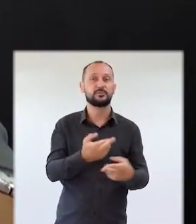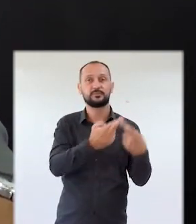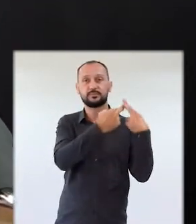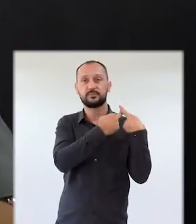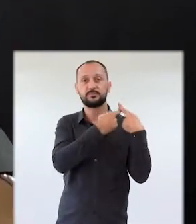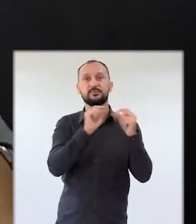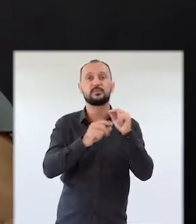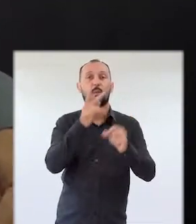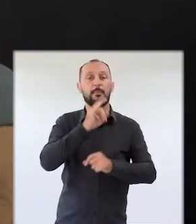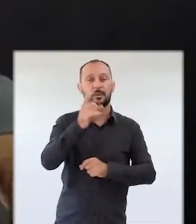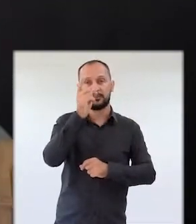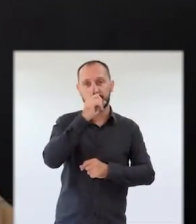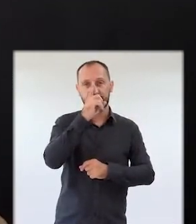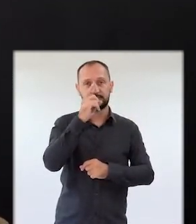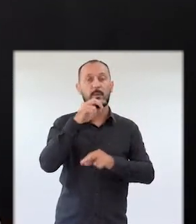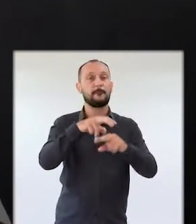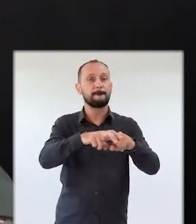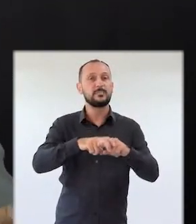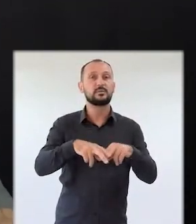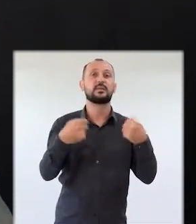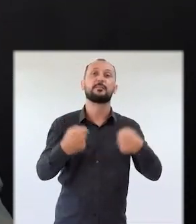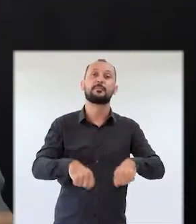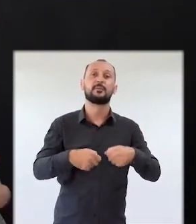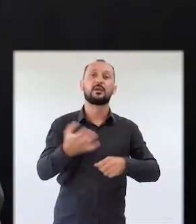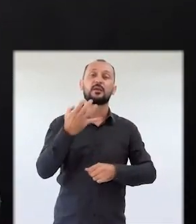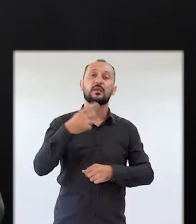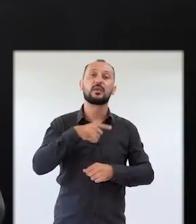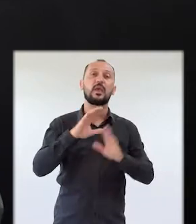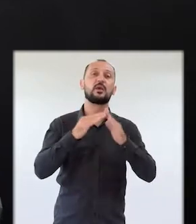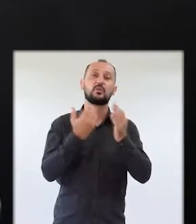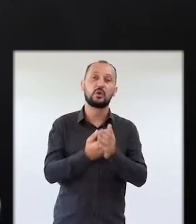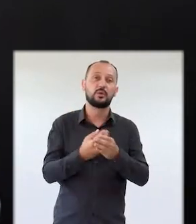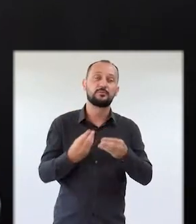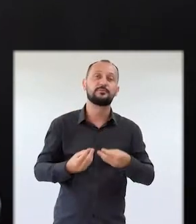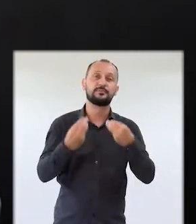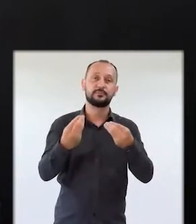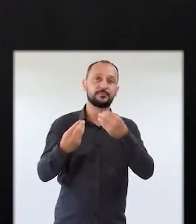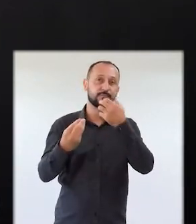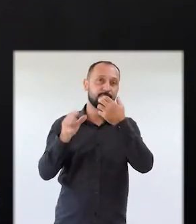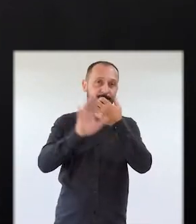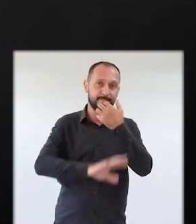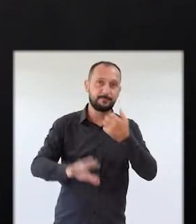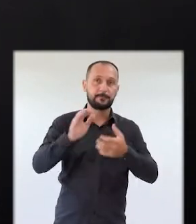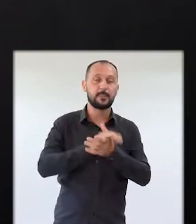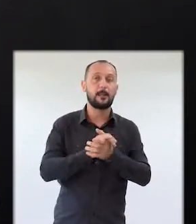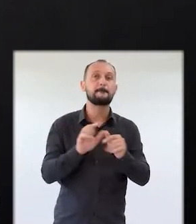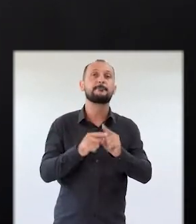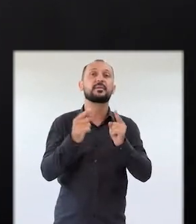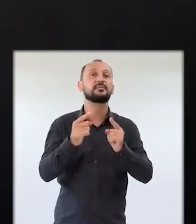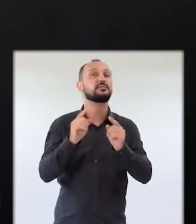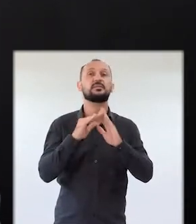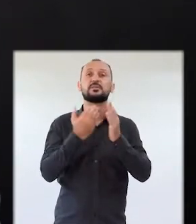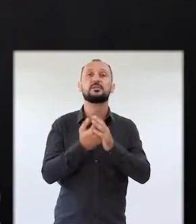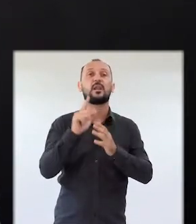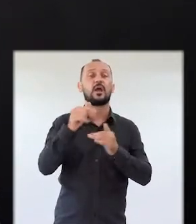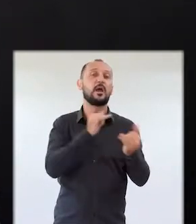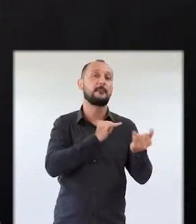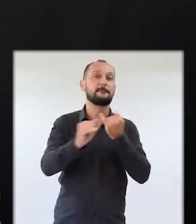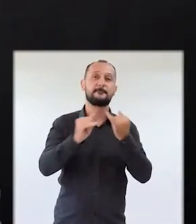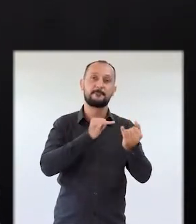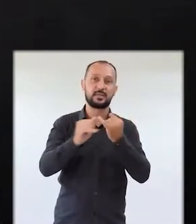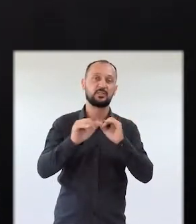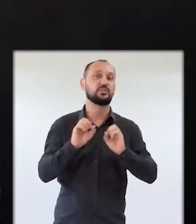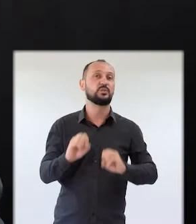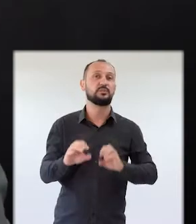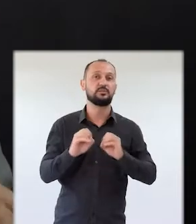preferem, claro, entregar a escola na totalidade. Mas a escola, ela é um pedaço da educação, aliás, restrito no tempo.